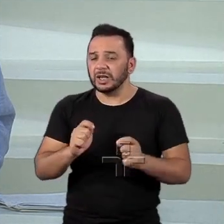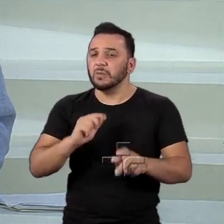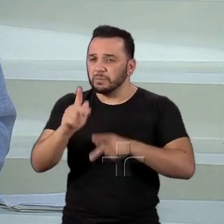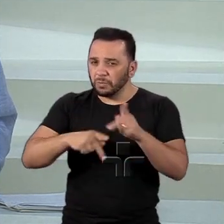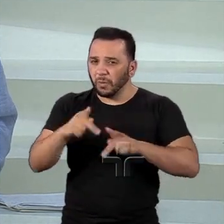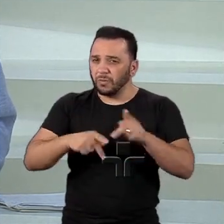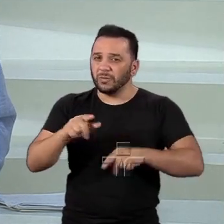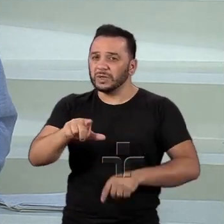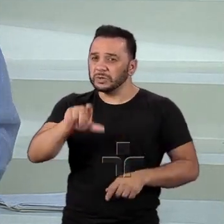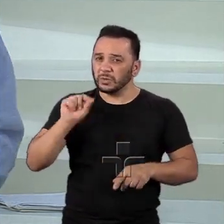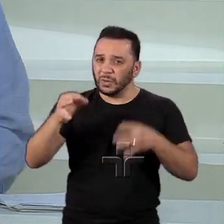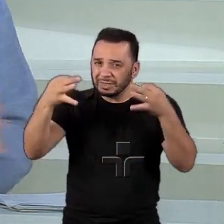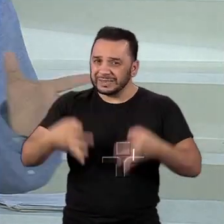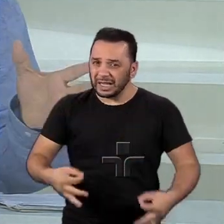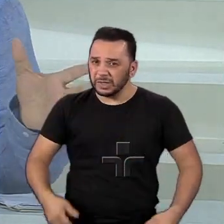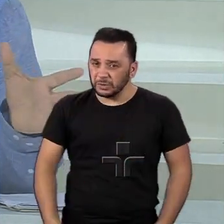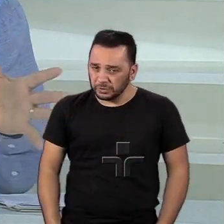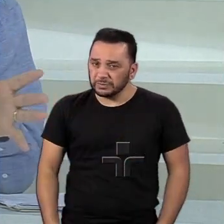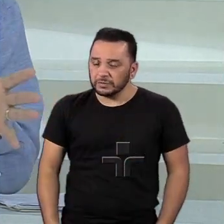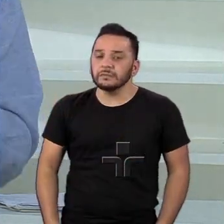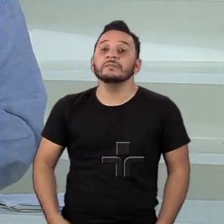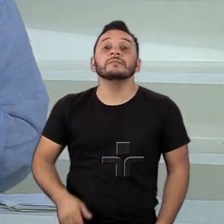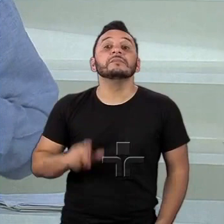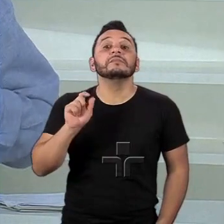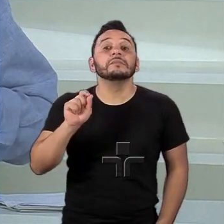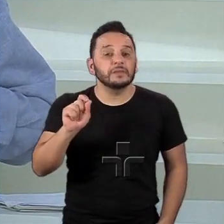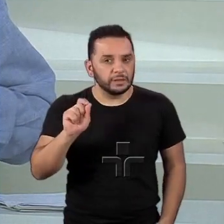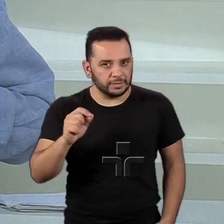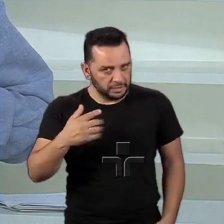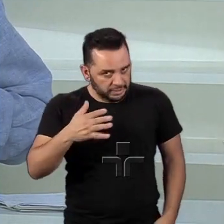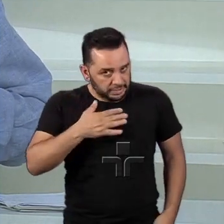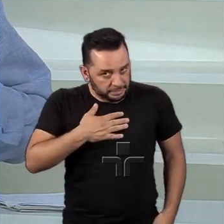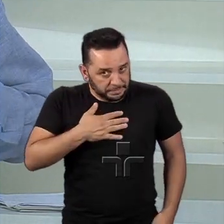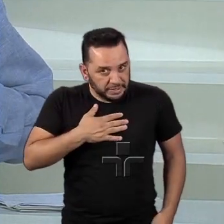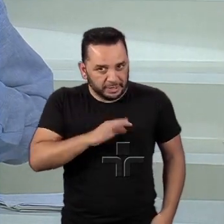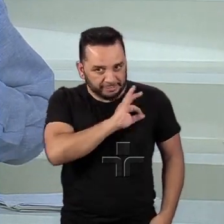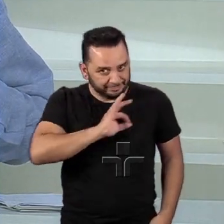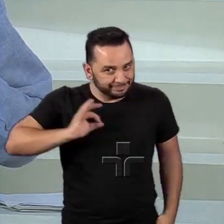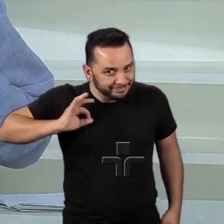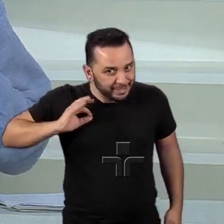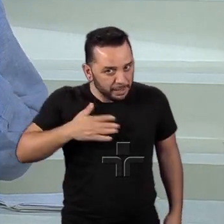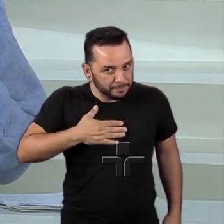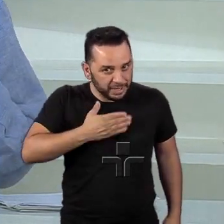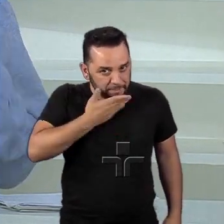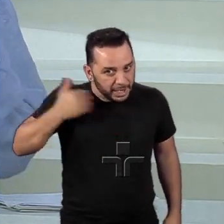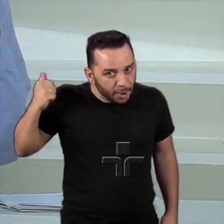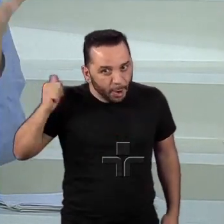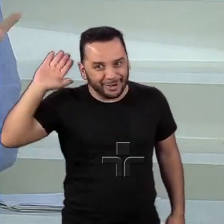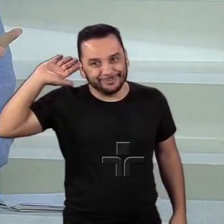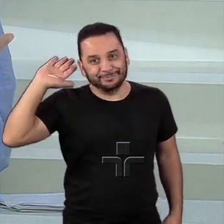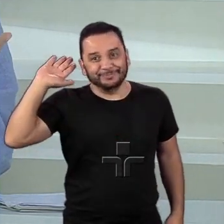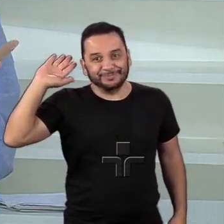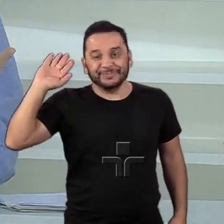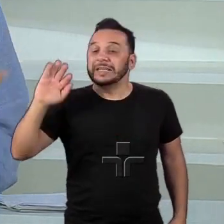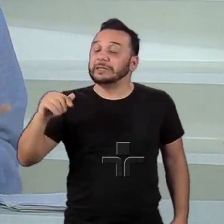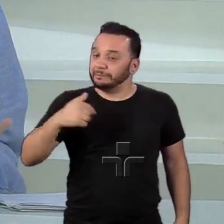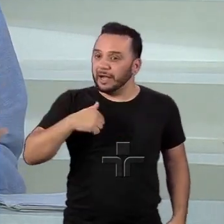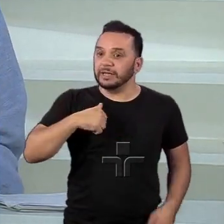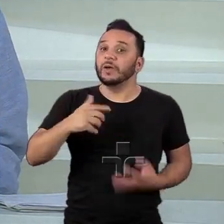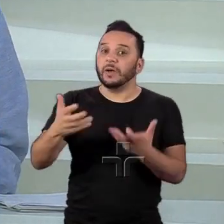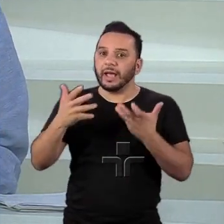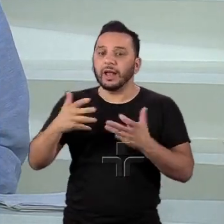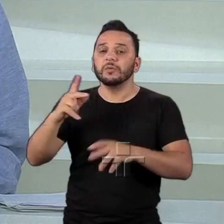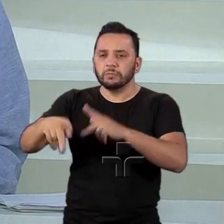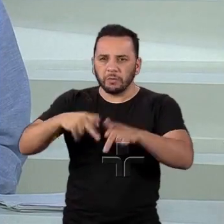escolha. E que escolha nesse espectro, eu prefiro que escolha a minha, que eu acho que é a melhor, a minha candidata, mas que o povo faça